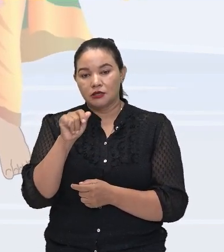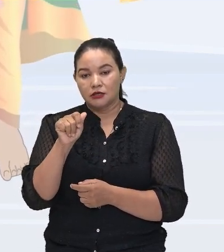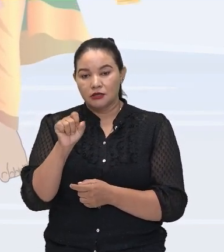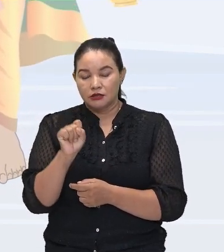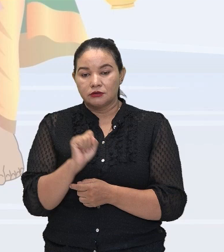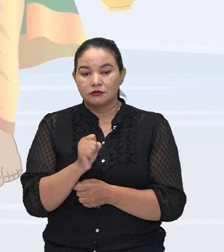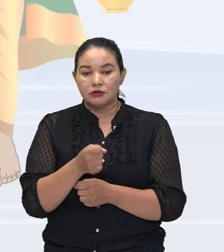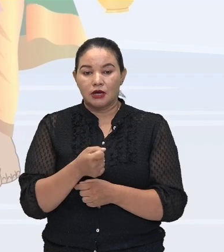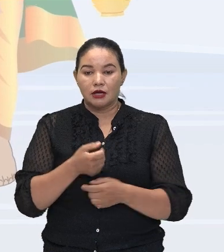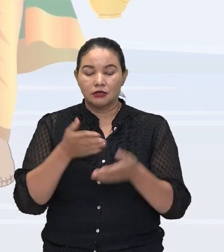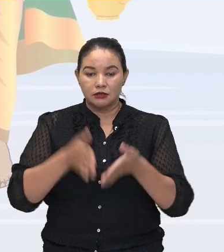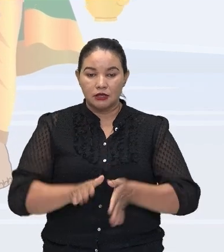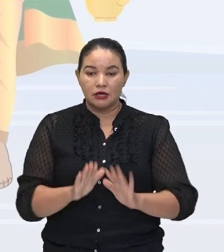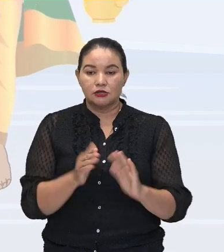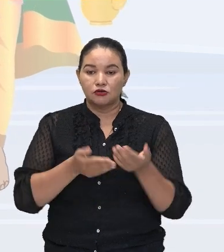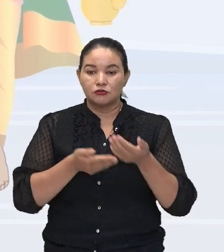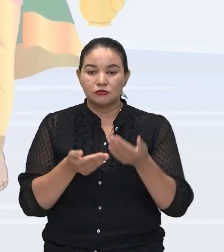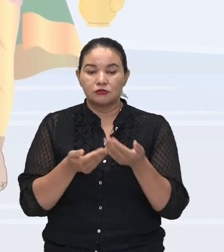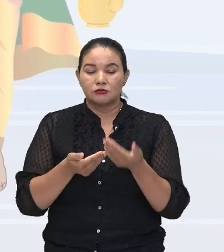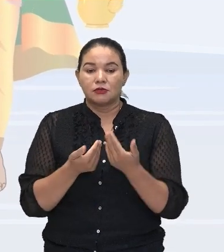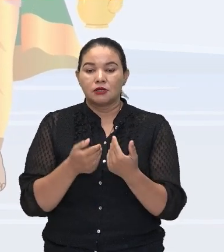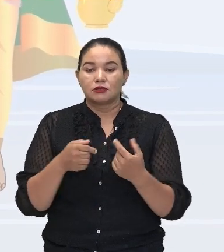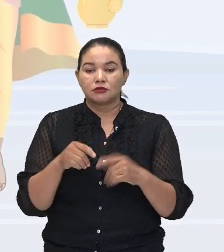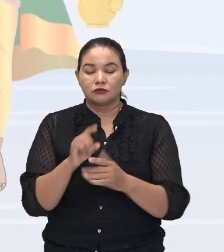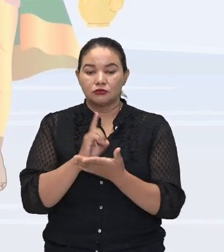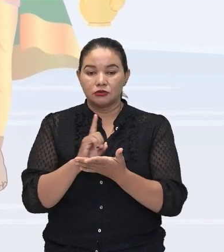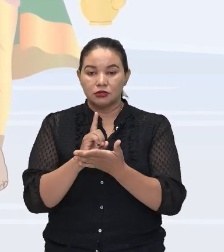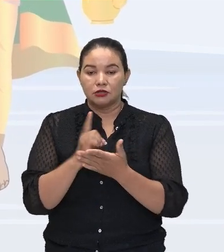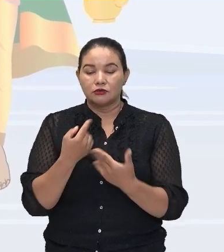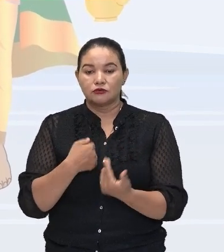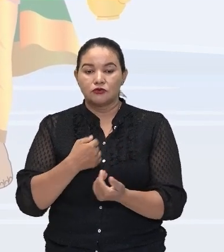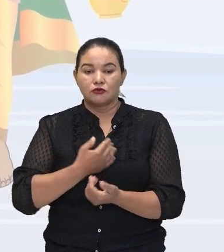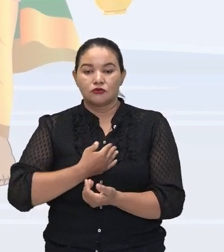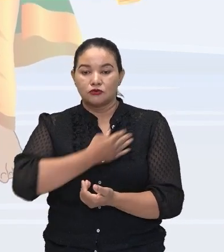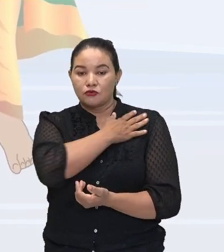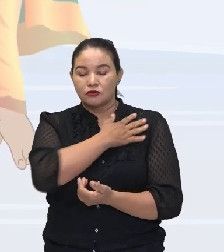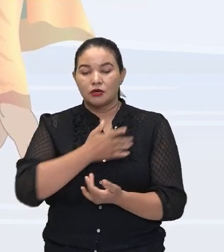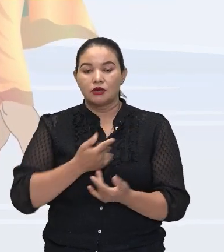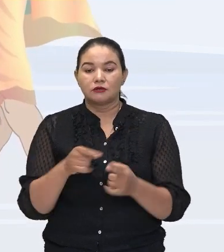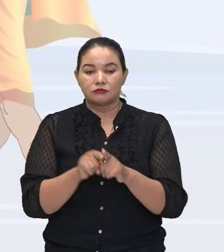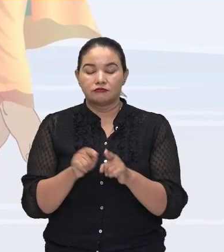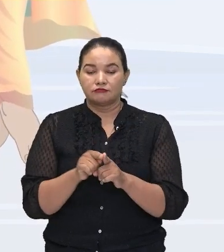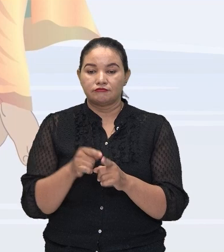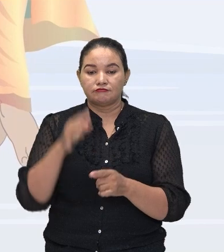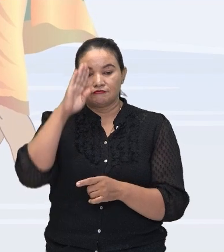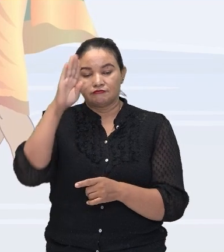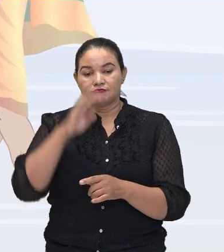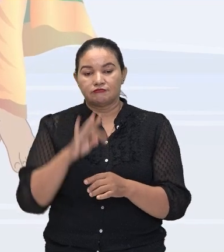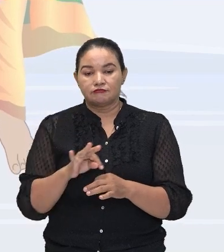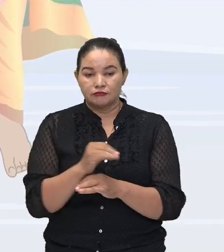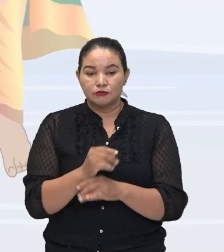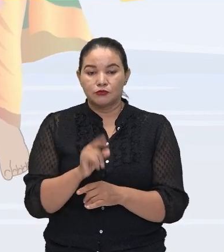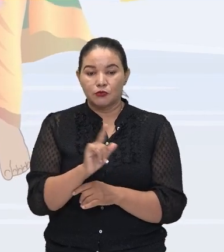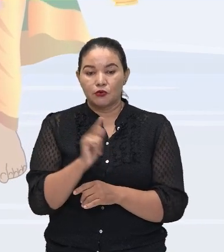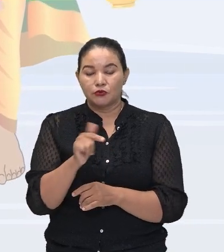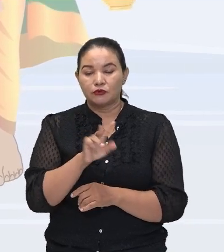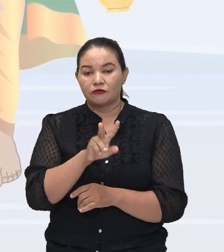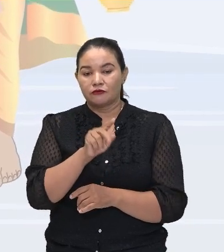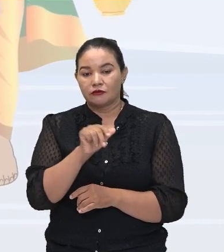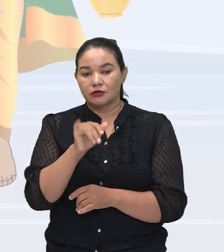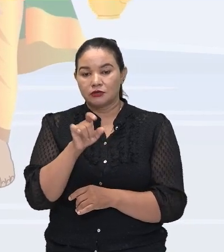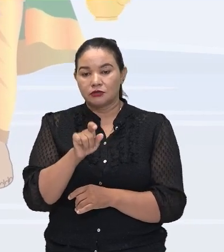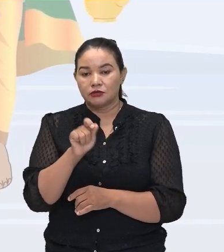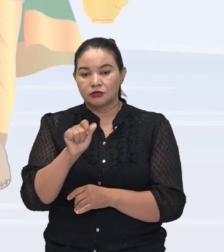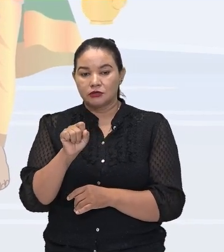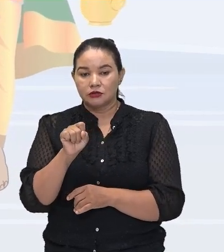de Brahma, são os guerreiros, os soldados, os militares. Nós temos os Vajras, que são as pernas do